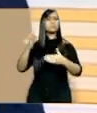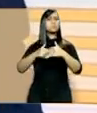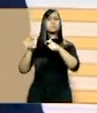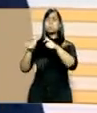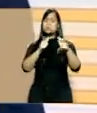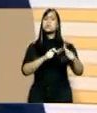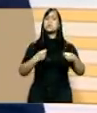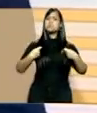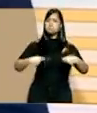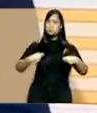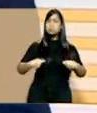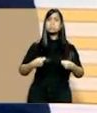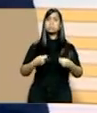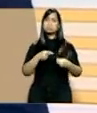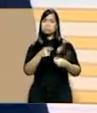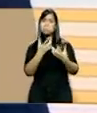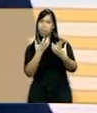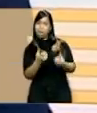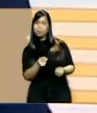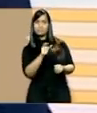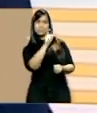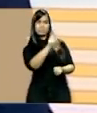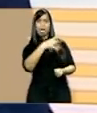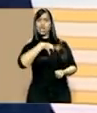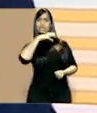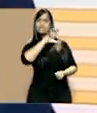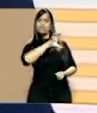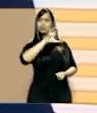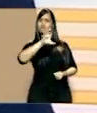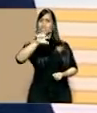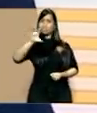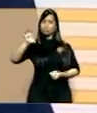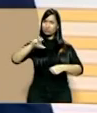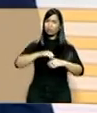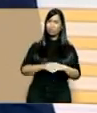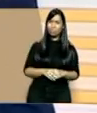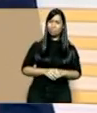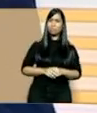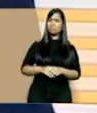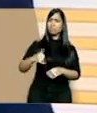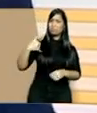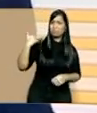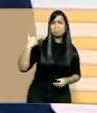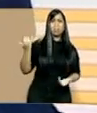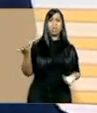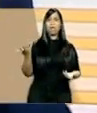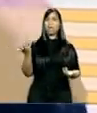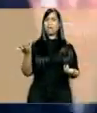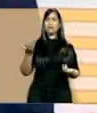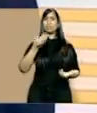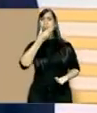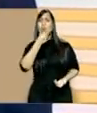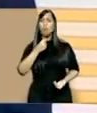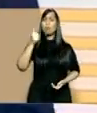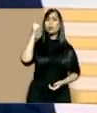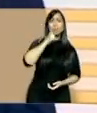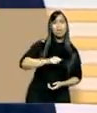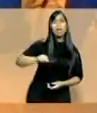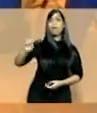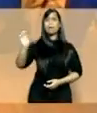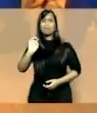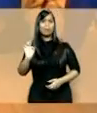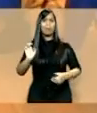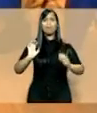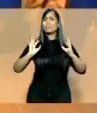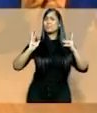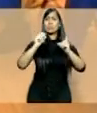poder tolerar diferenças étnicas, etárias, sexuais, homossexuais, homoafetivas,